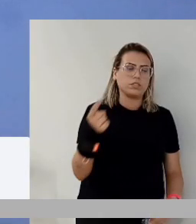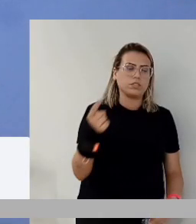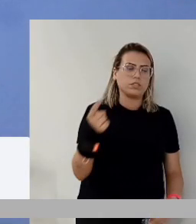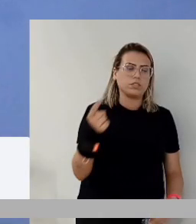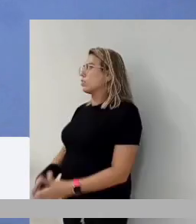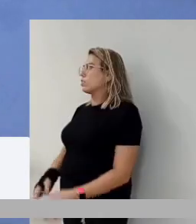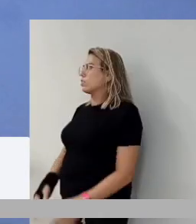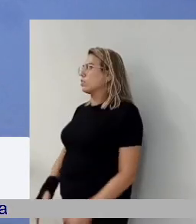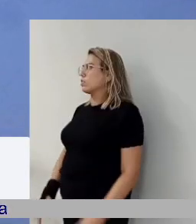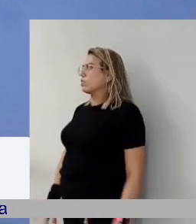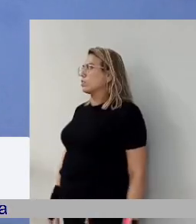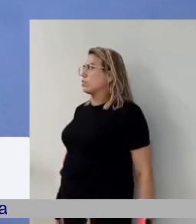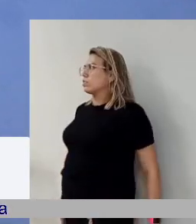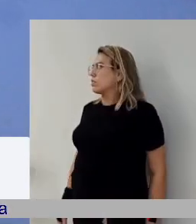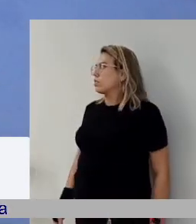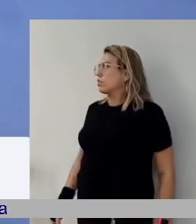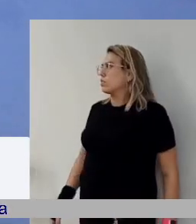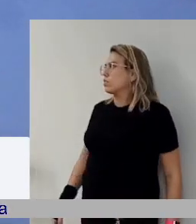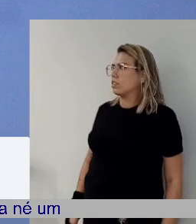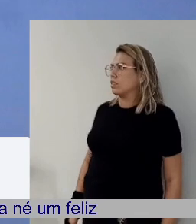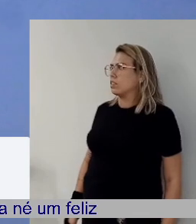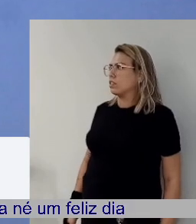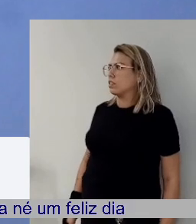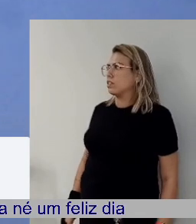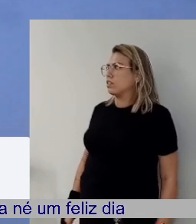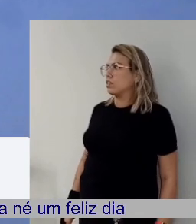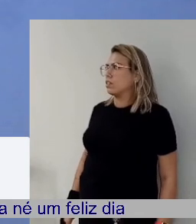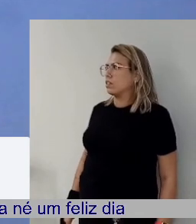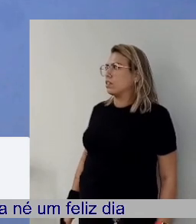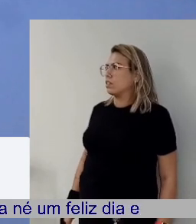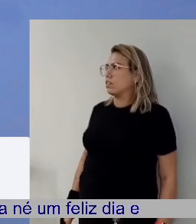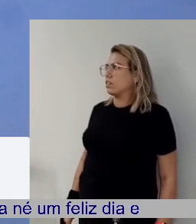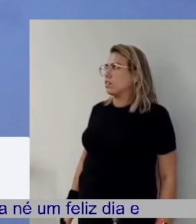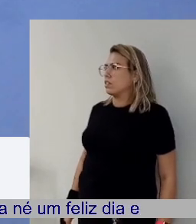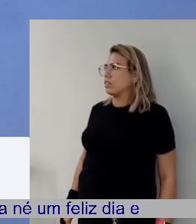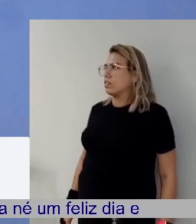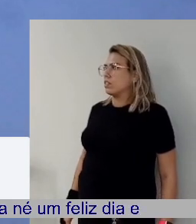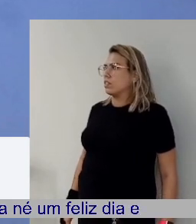vocês com a palavra Vereador Marcos